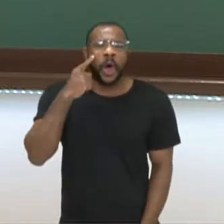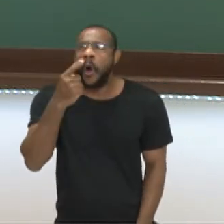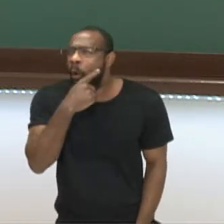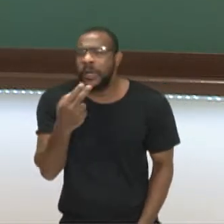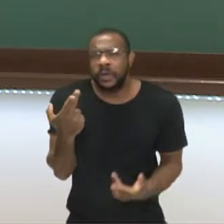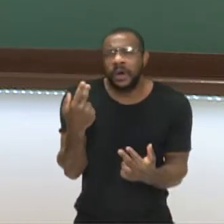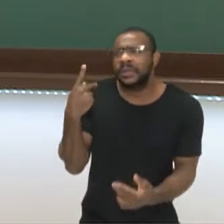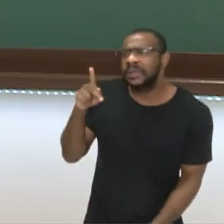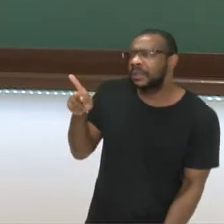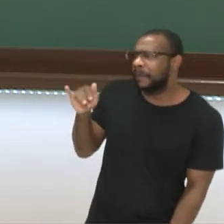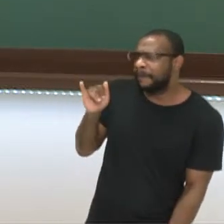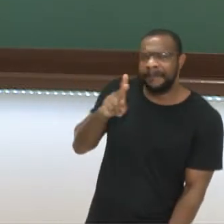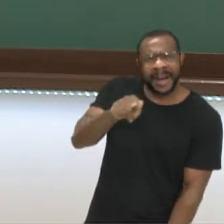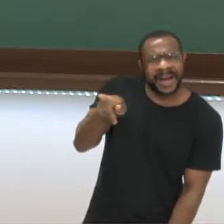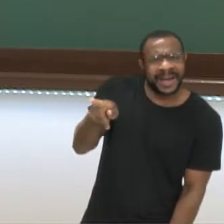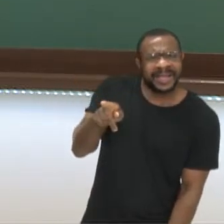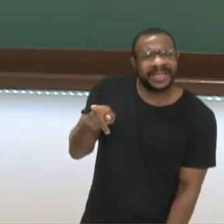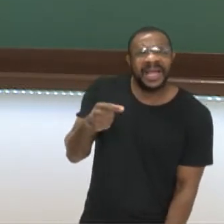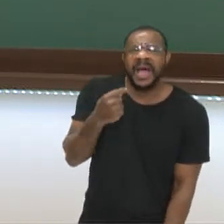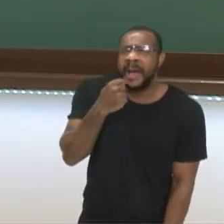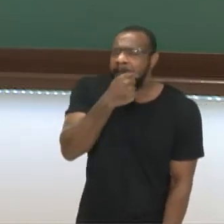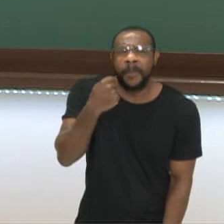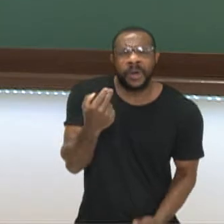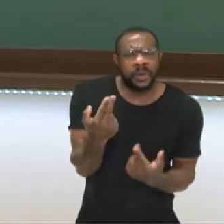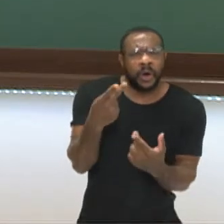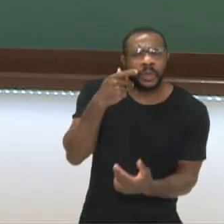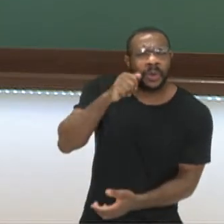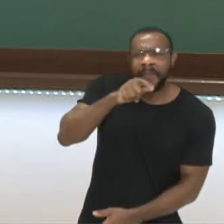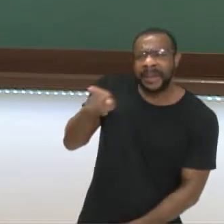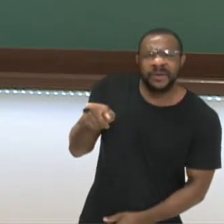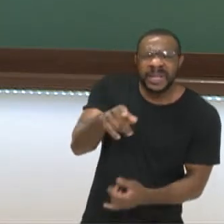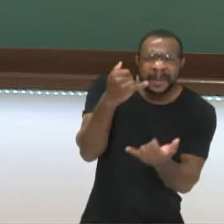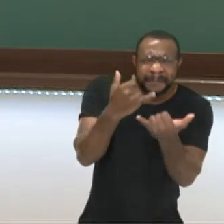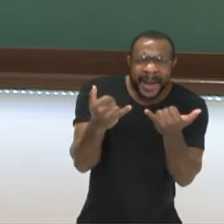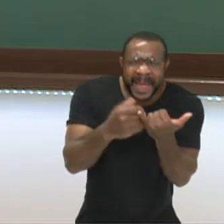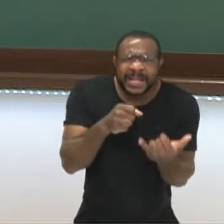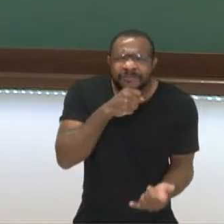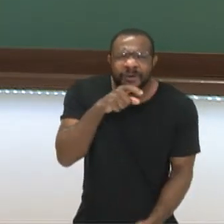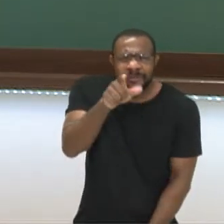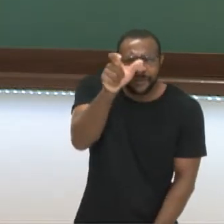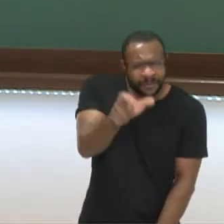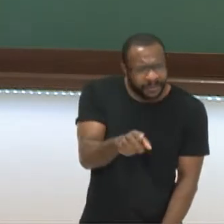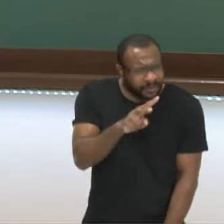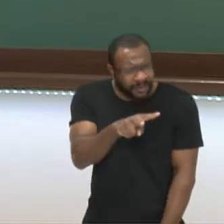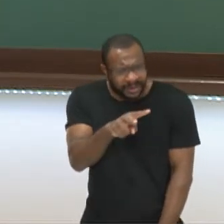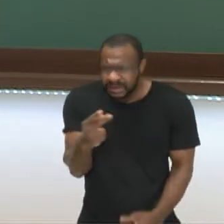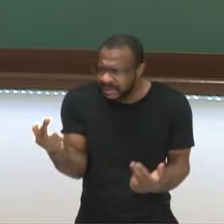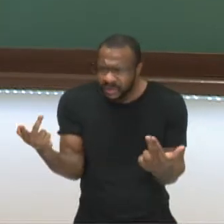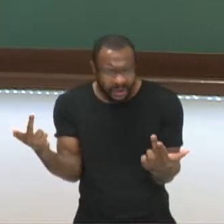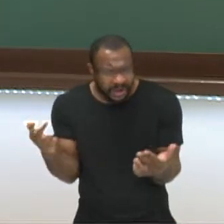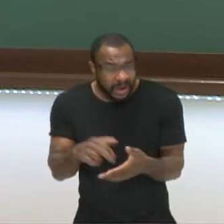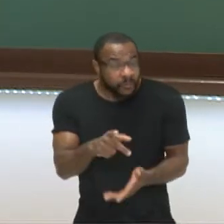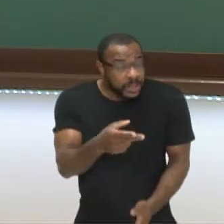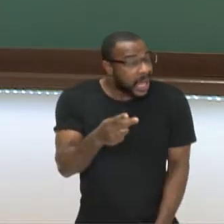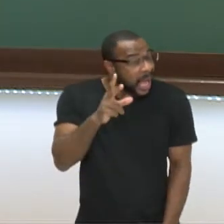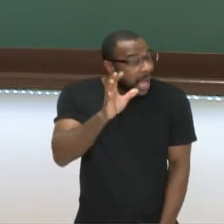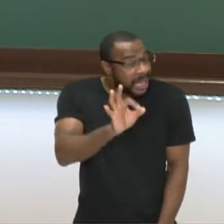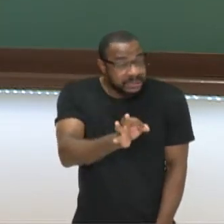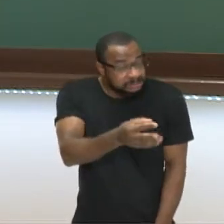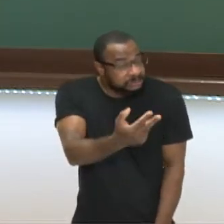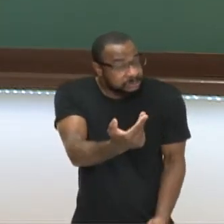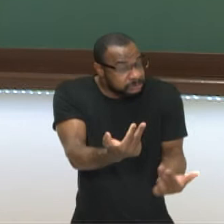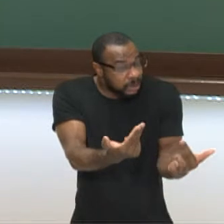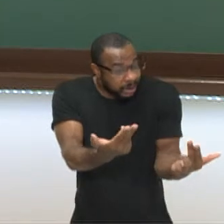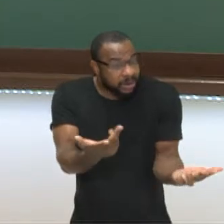pai, a boca da sua mãe, como você parece muito o seu avô. Nossa, você é exatamente igual à sua avó. Isso